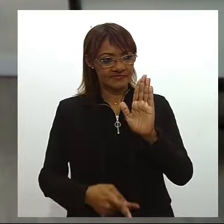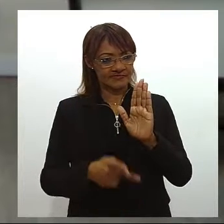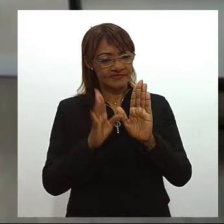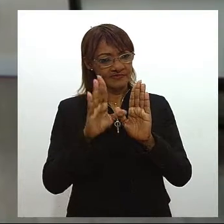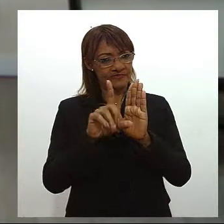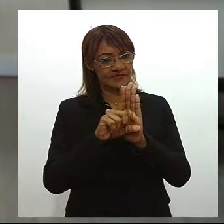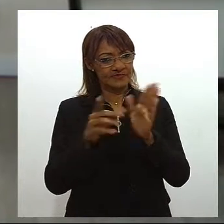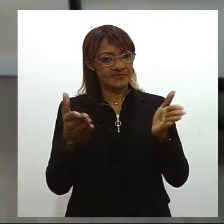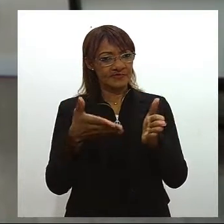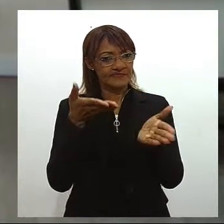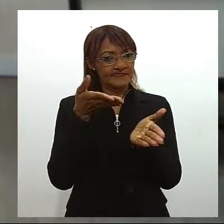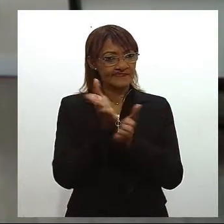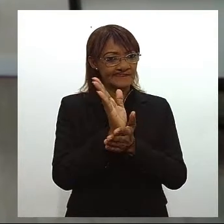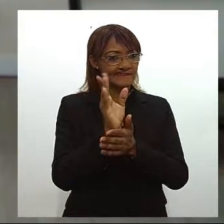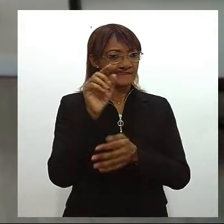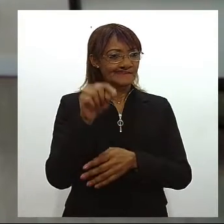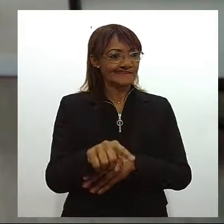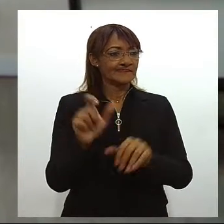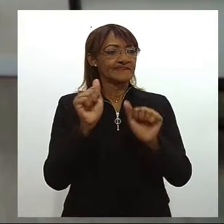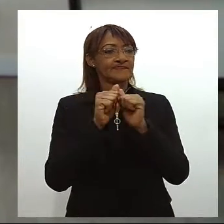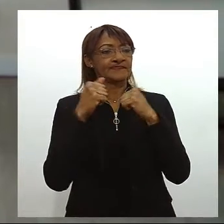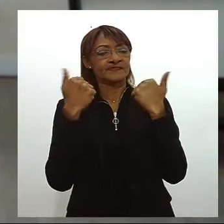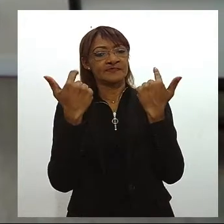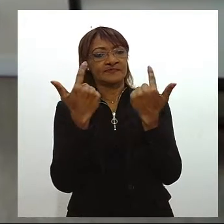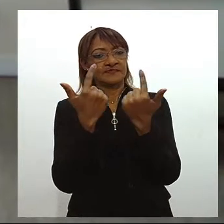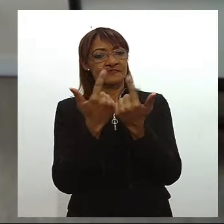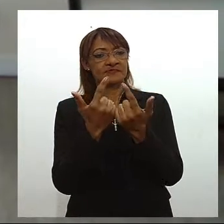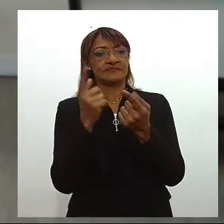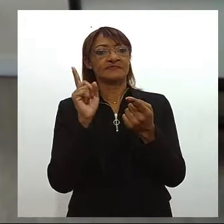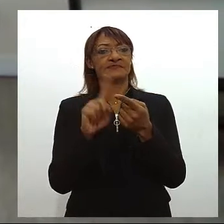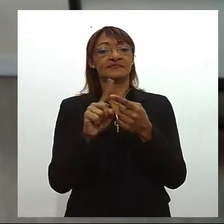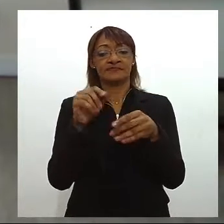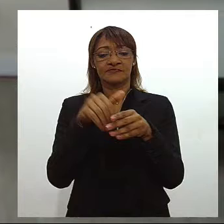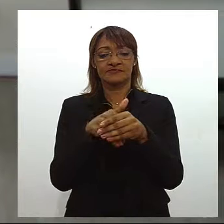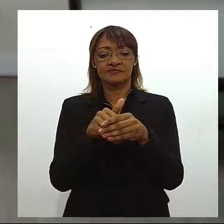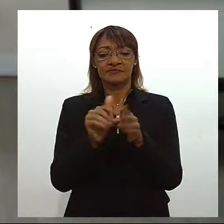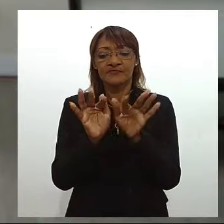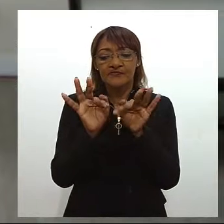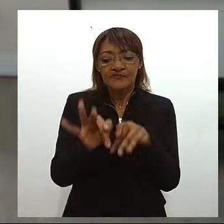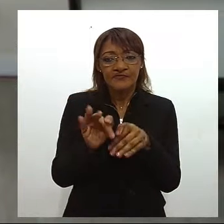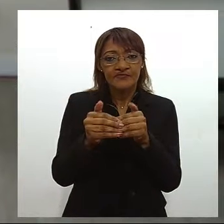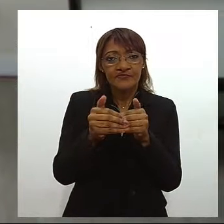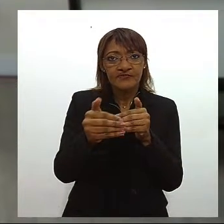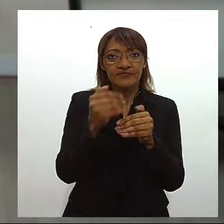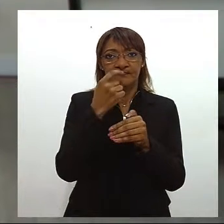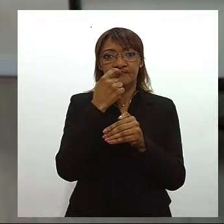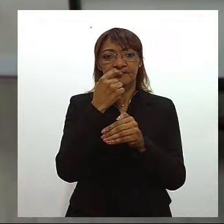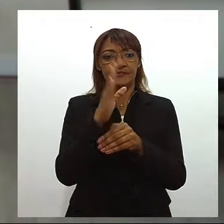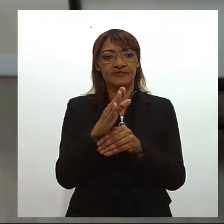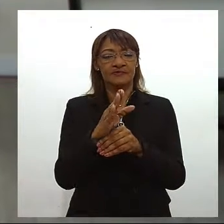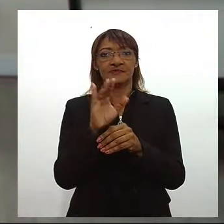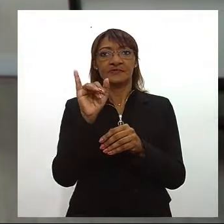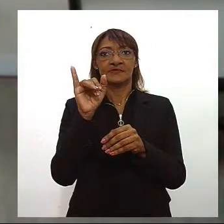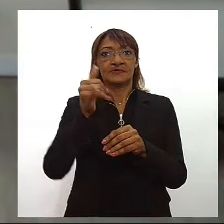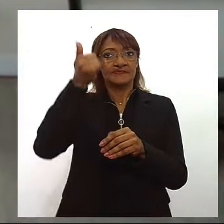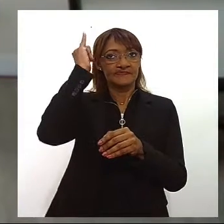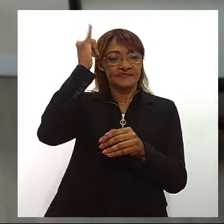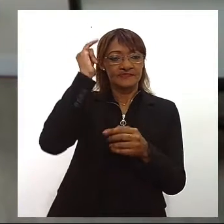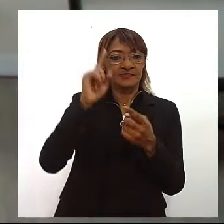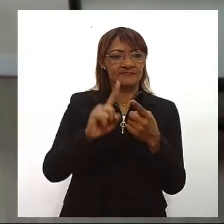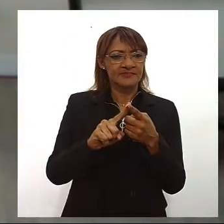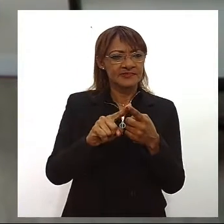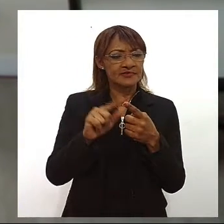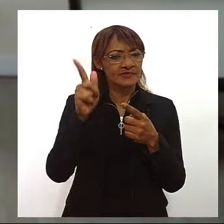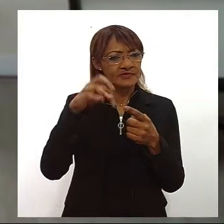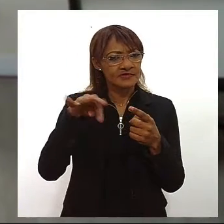pública aprovados aqui na Assembleia Legislativa. A votação acabou agora há pouco, né? São eles: Itapi, Canhoba,